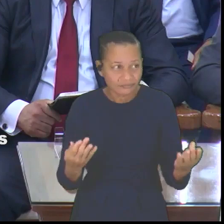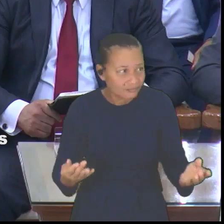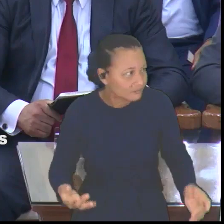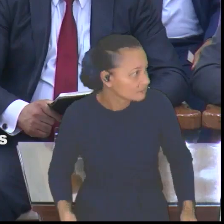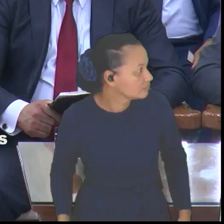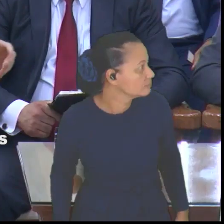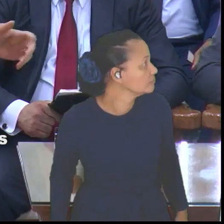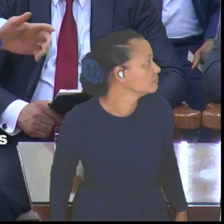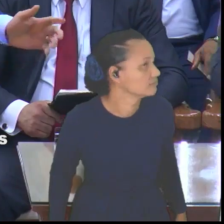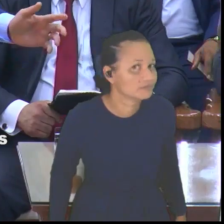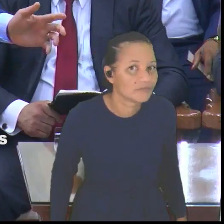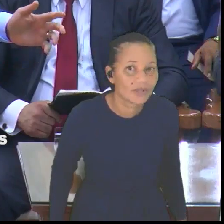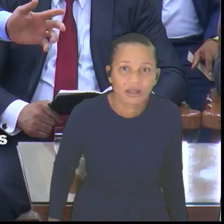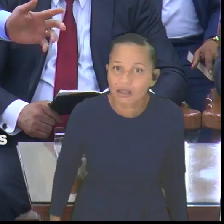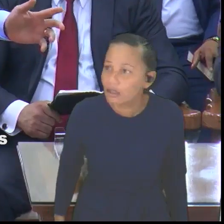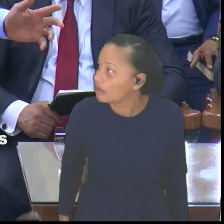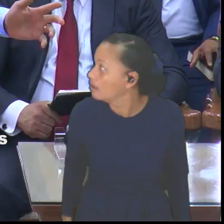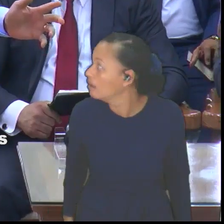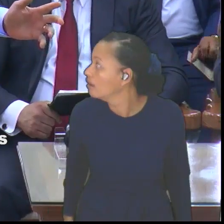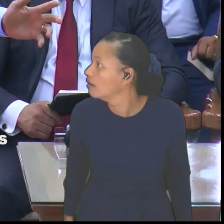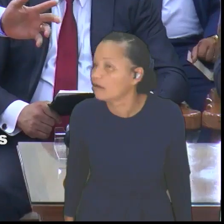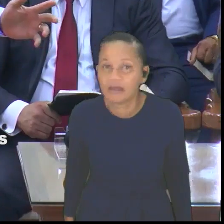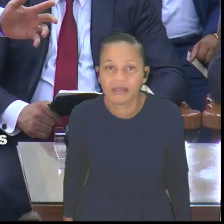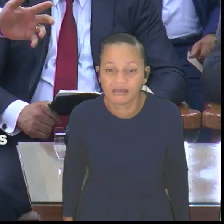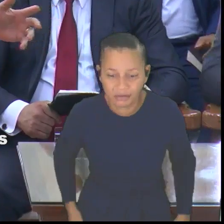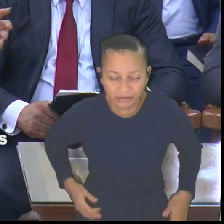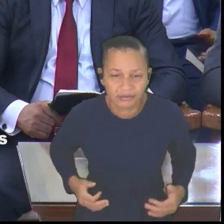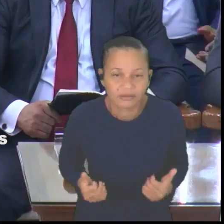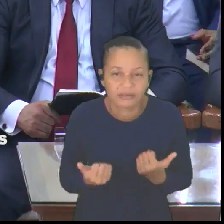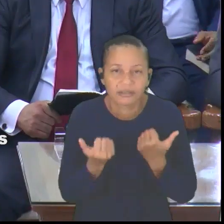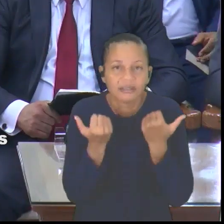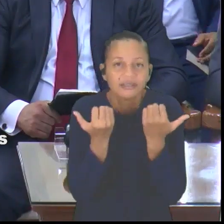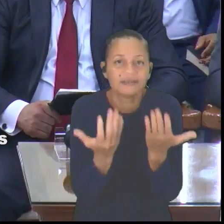o peito, assim, graças a... Aí o que é que vai? E te darei